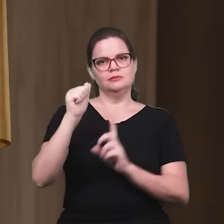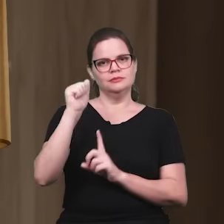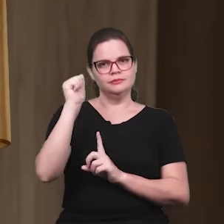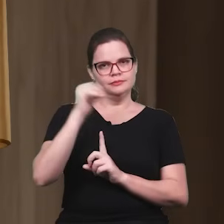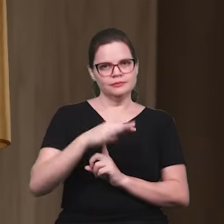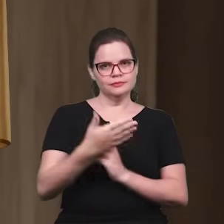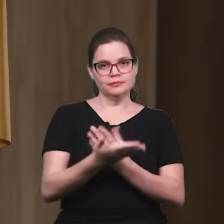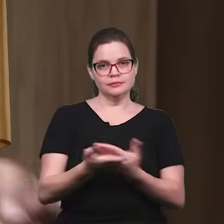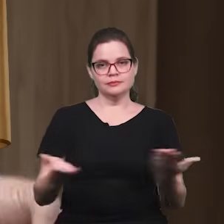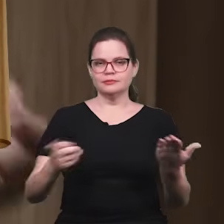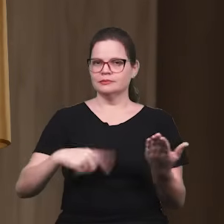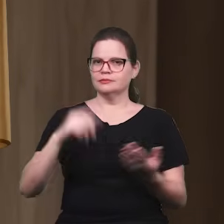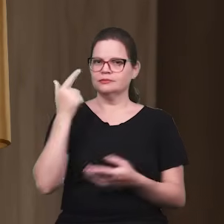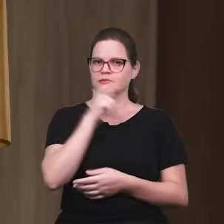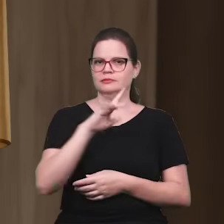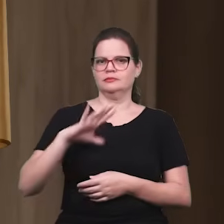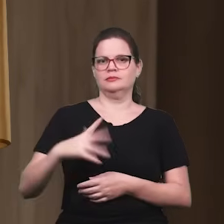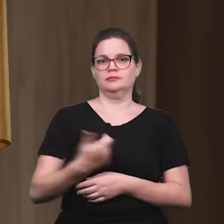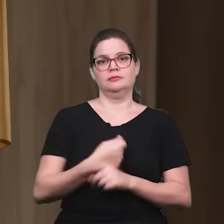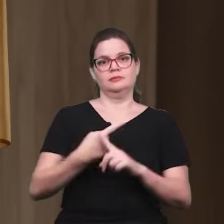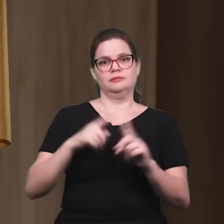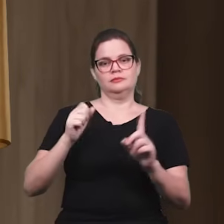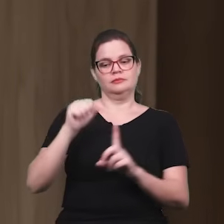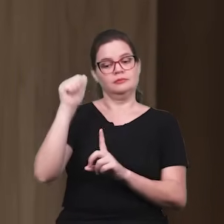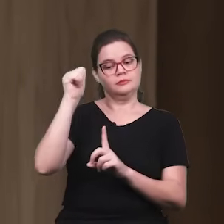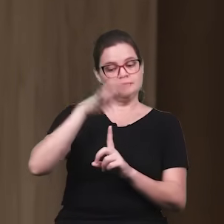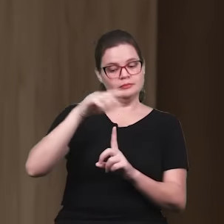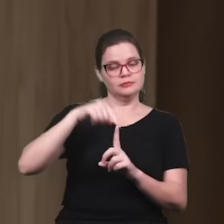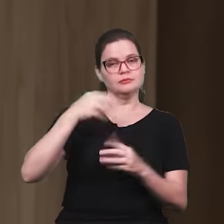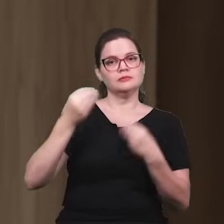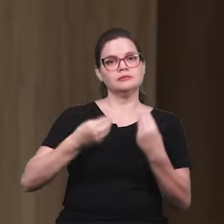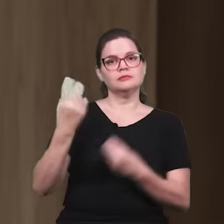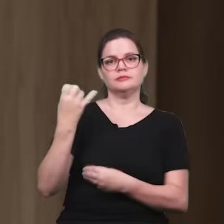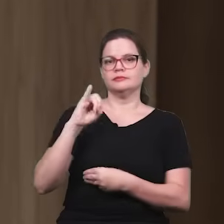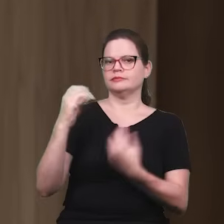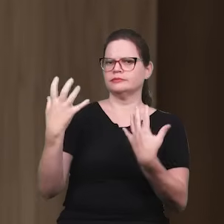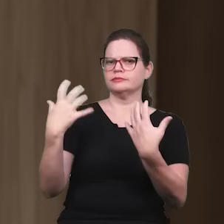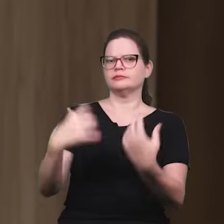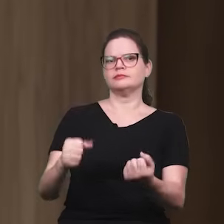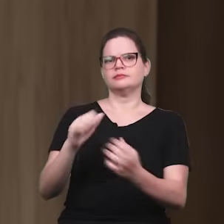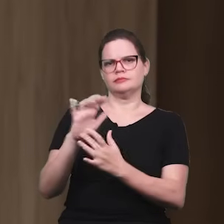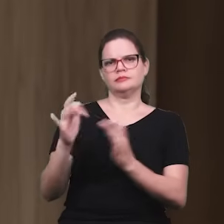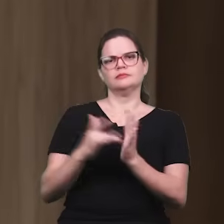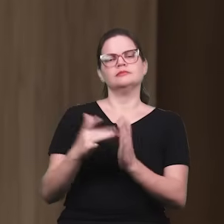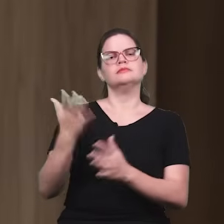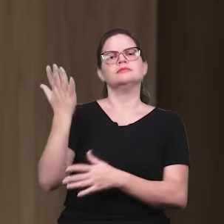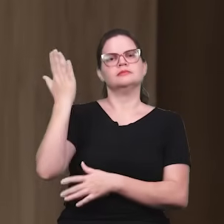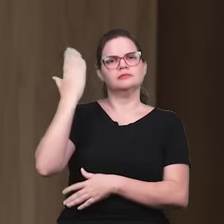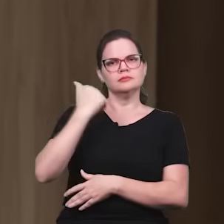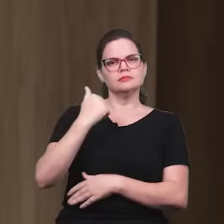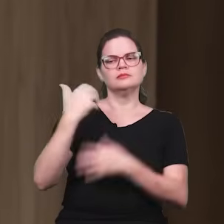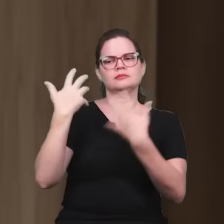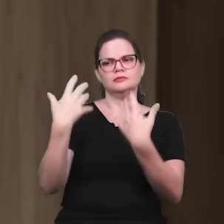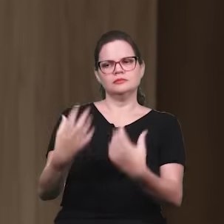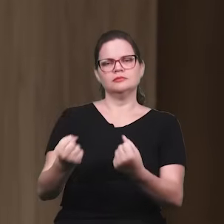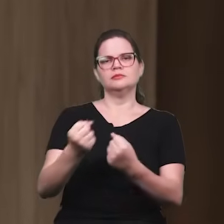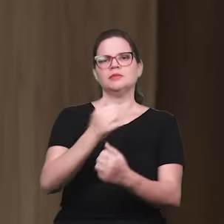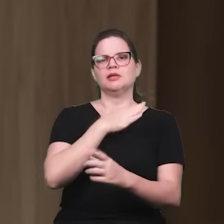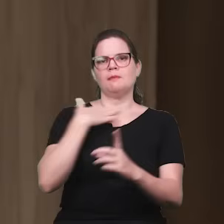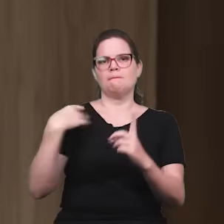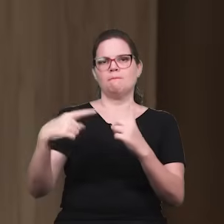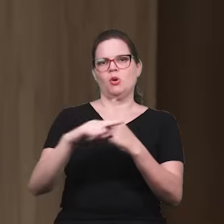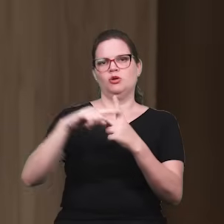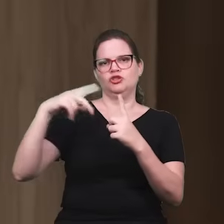mas a graça é para aqueles que olham para Jesus, que olham para o seu sacrifício, que olham para